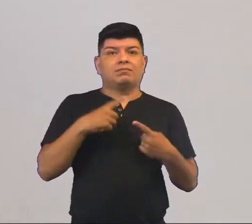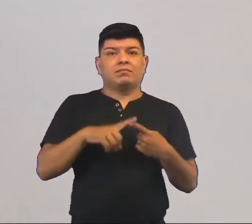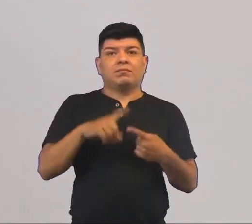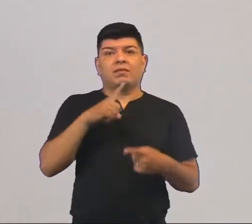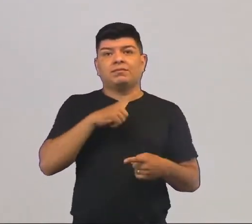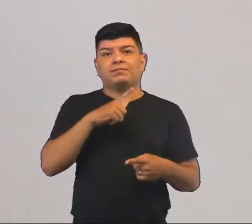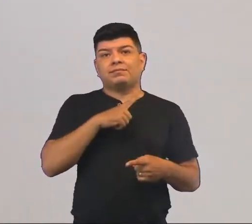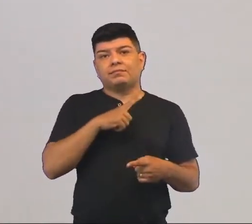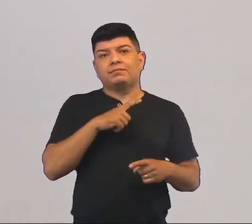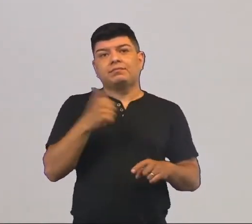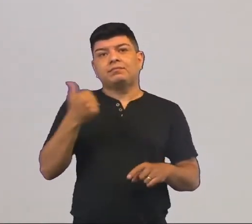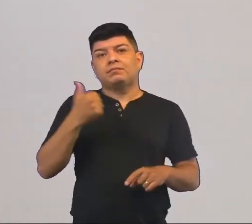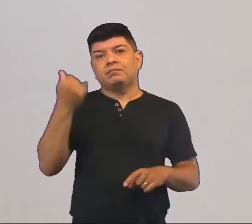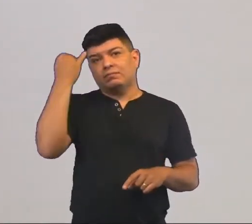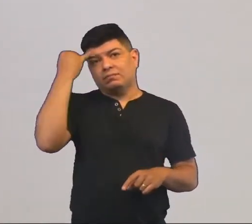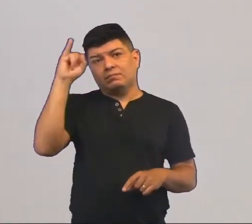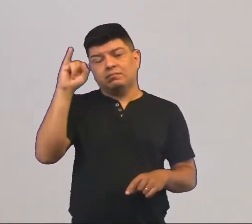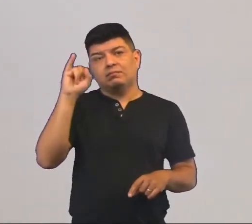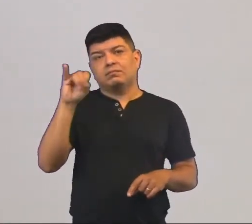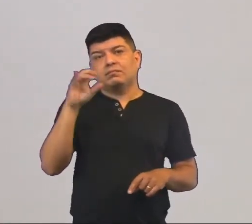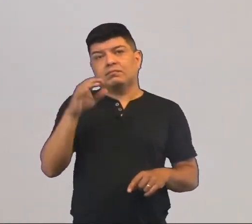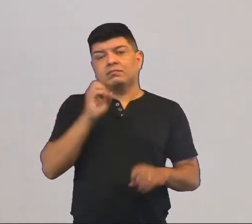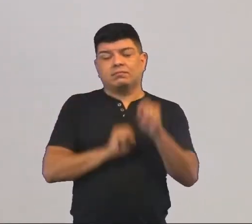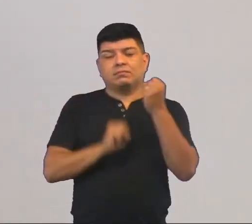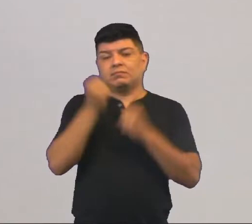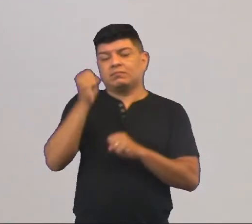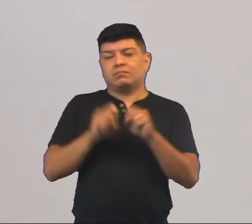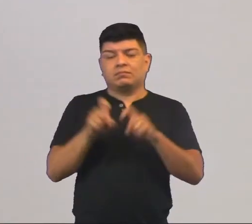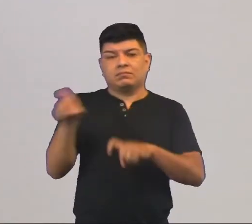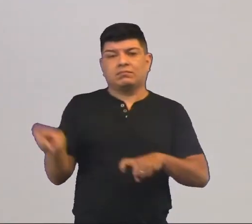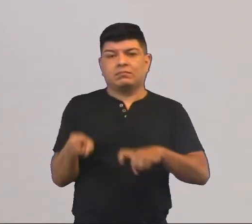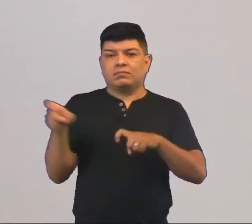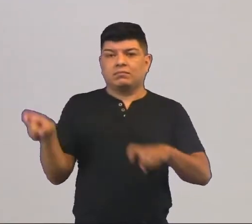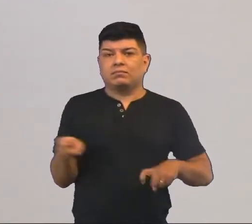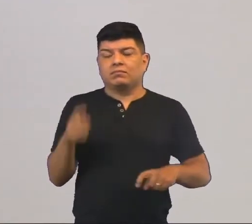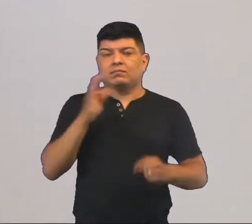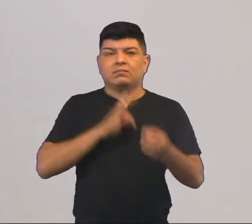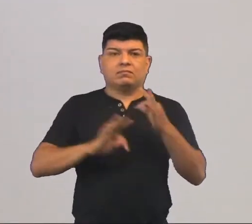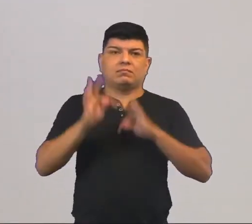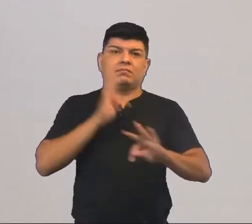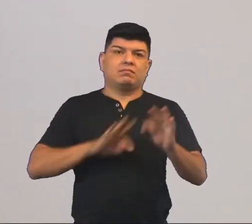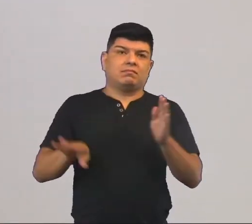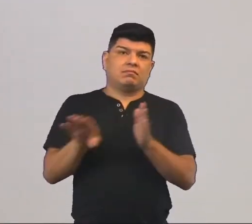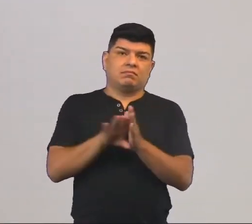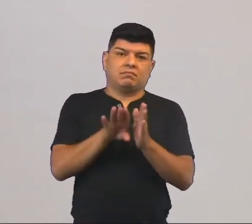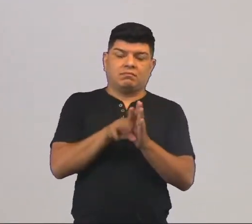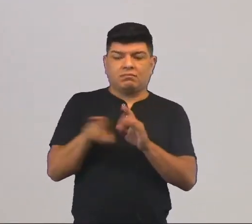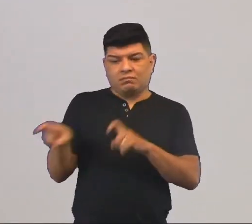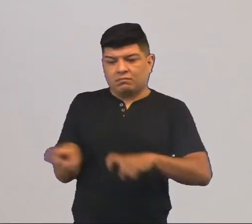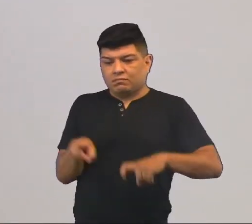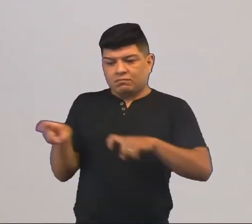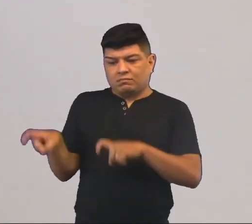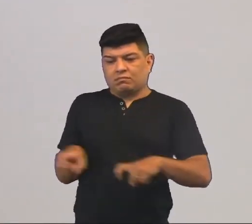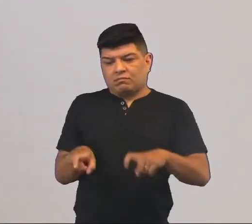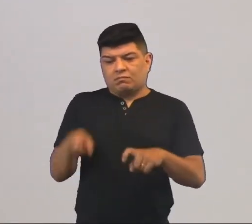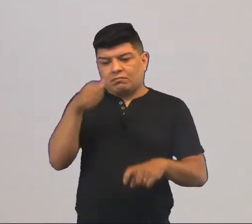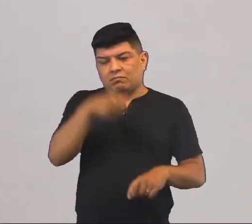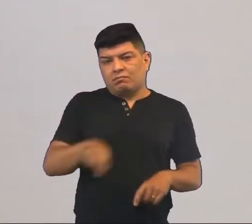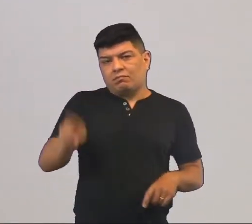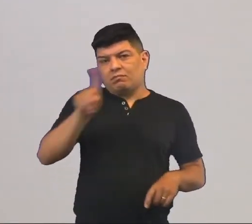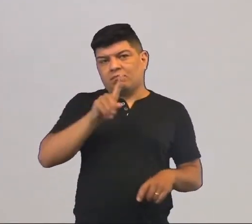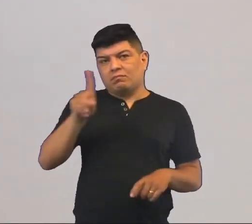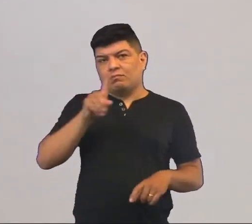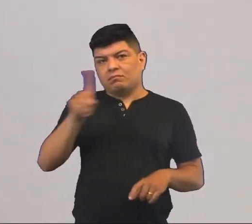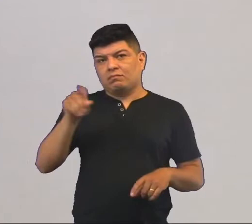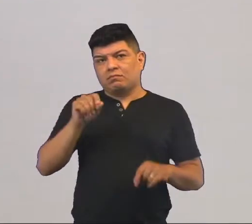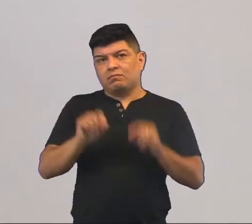houve esse deslocamento. Aí a primeira ideia que vem é a mecanização do campo, né? A tecnologia chegando ao campo e não precisando mais